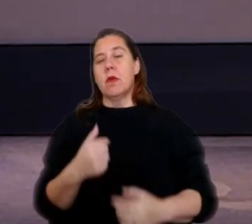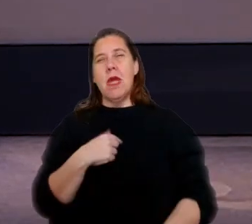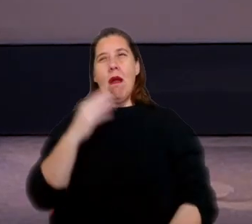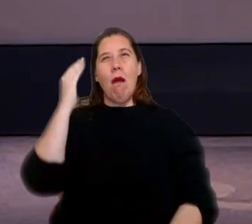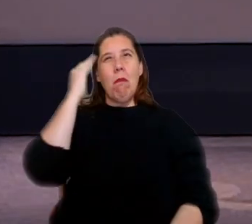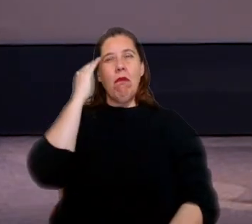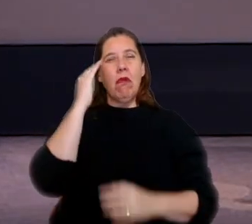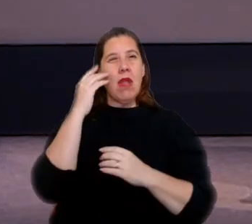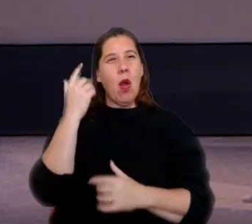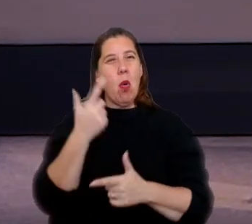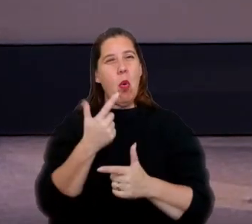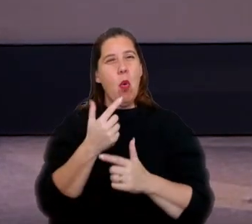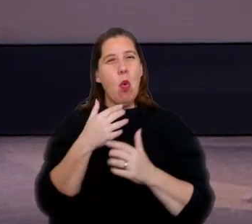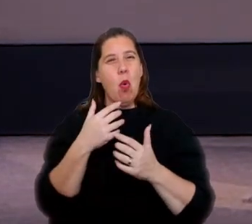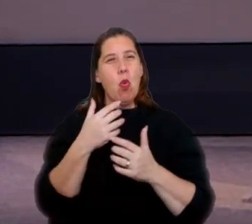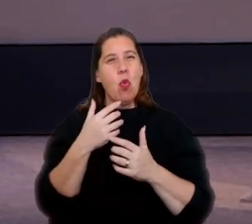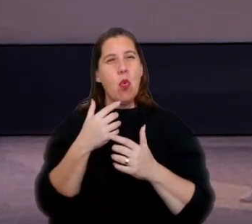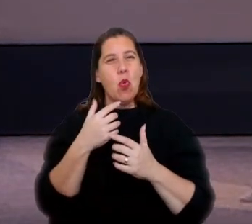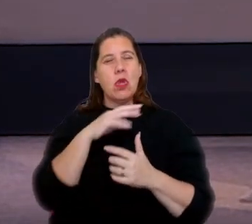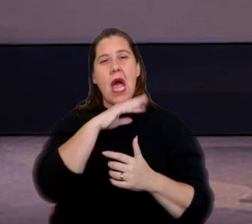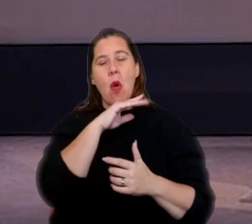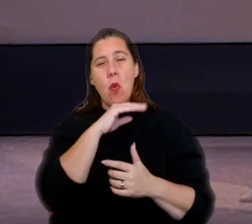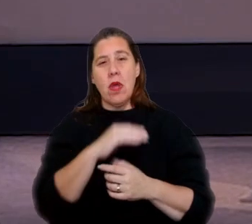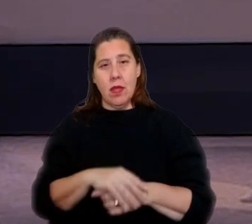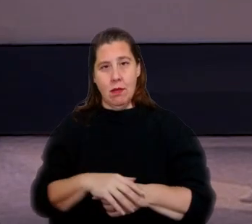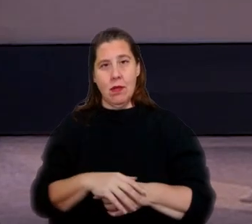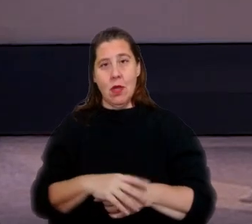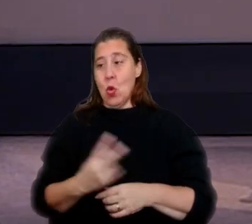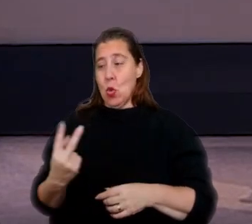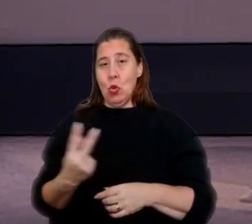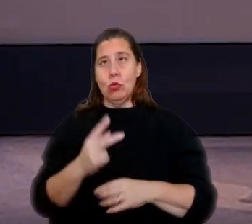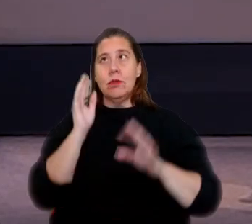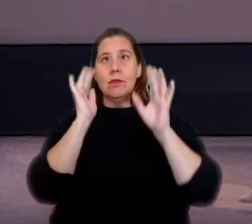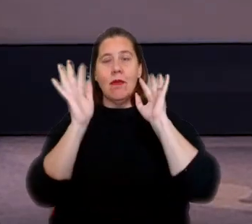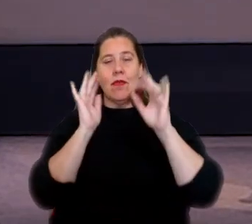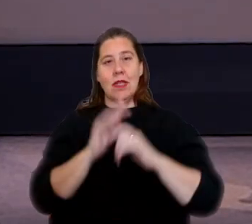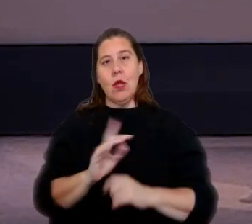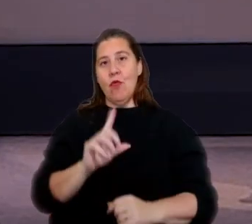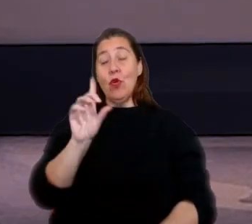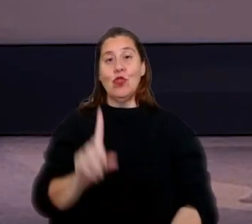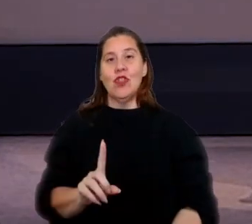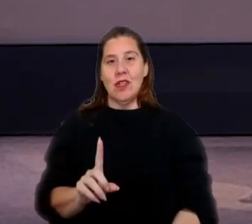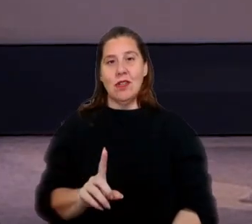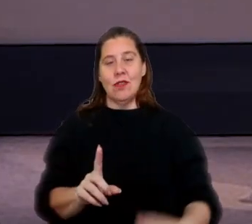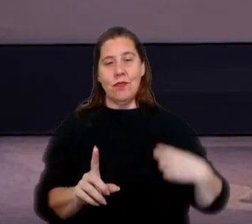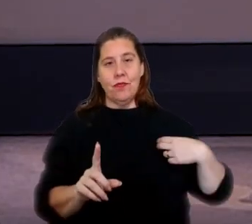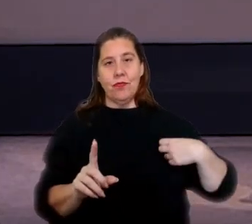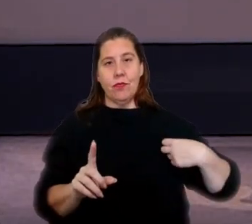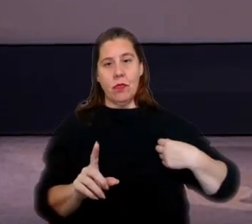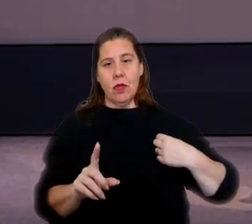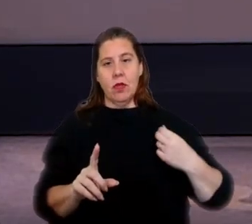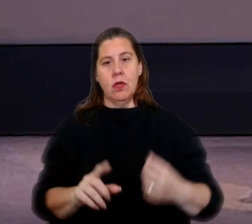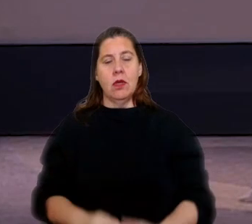minha cabeça tá ruim, essa história eles que inventaram, não foi o diretor. Então é uma, ele